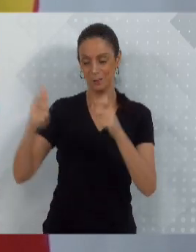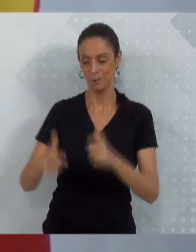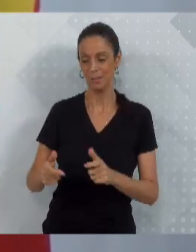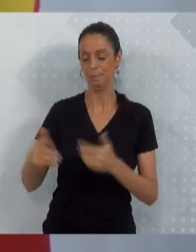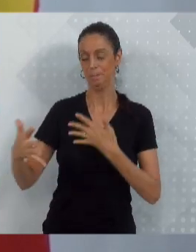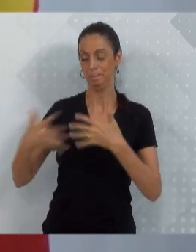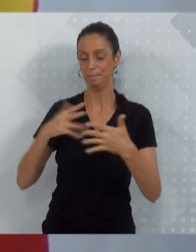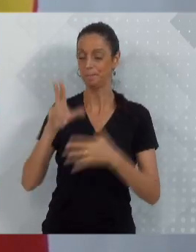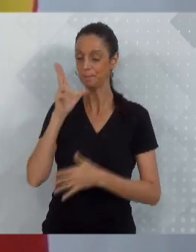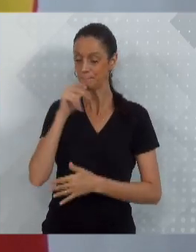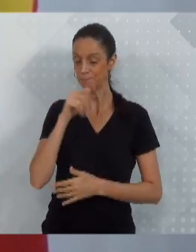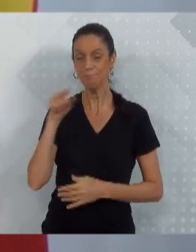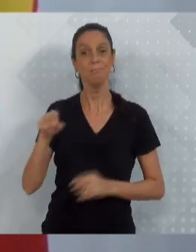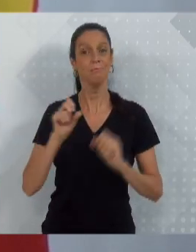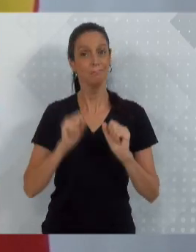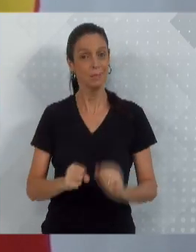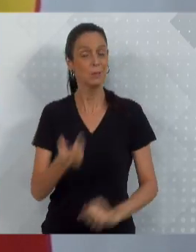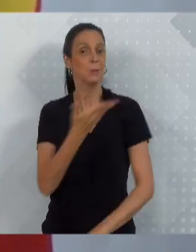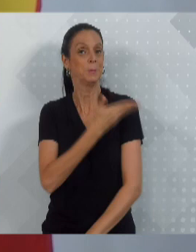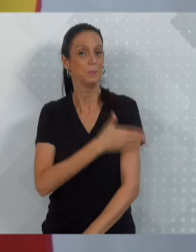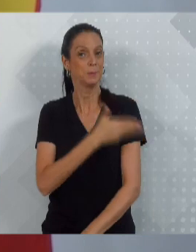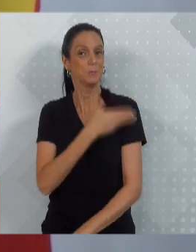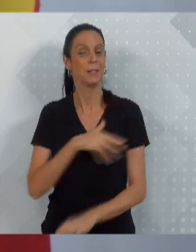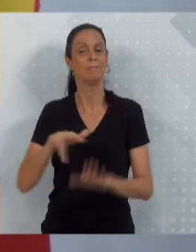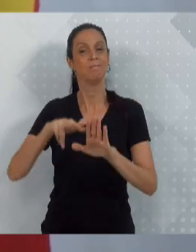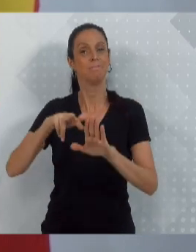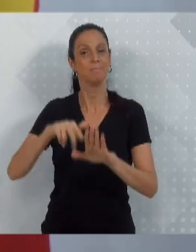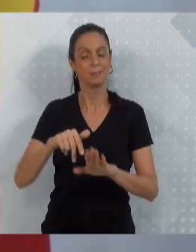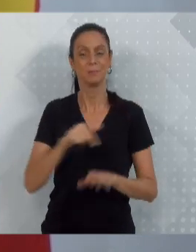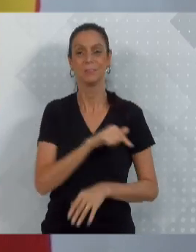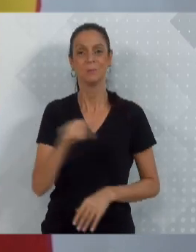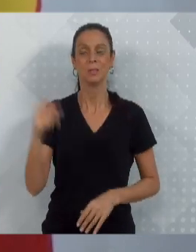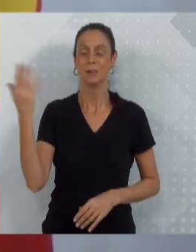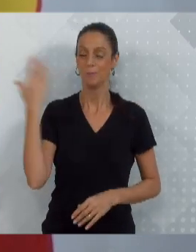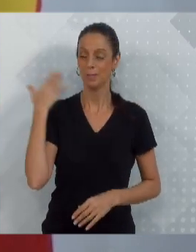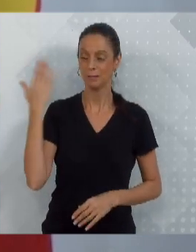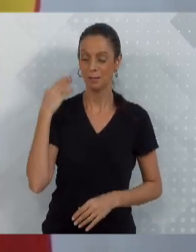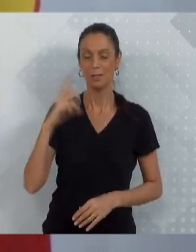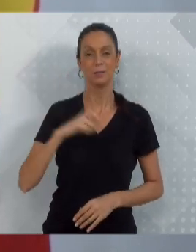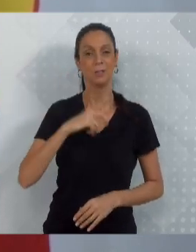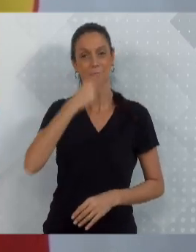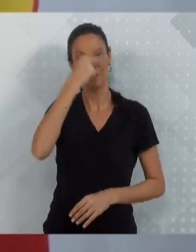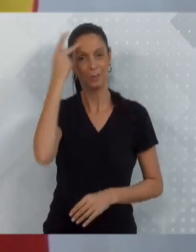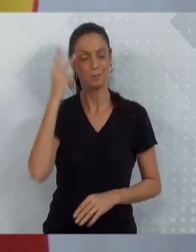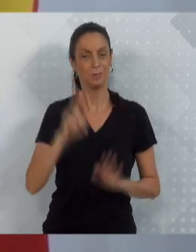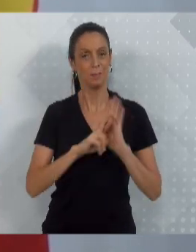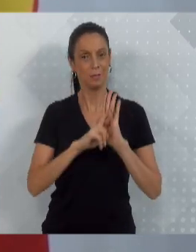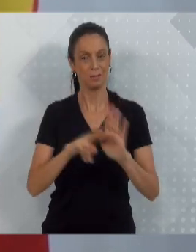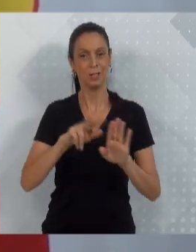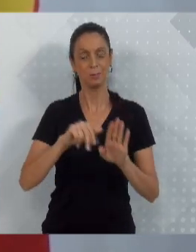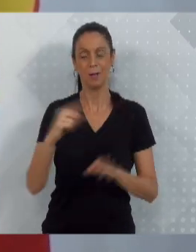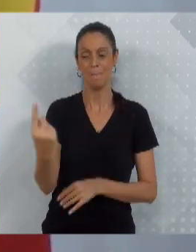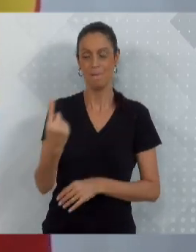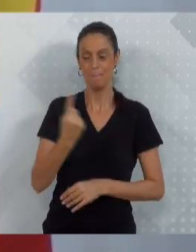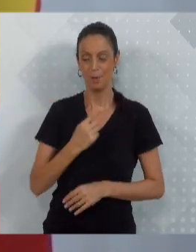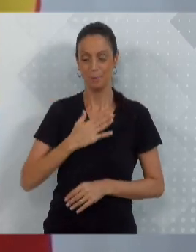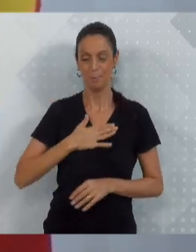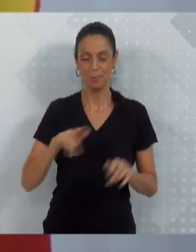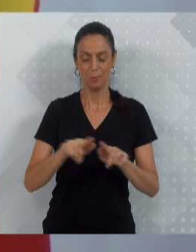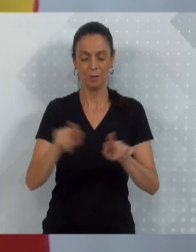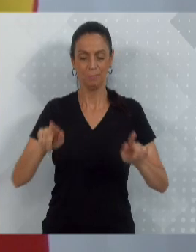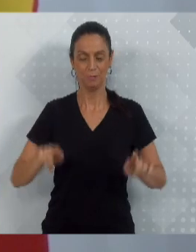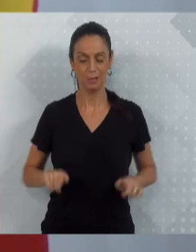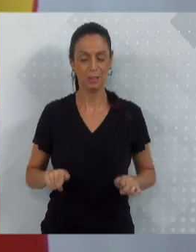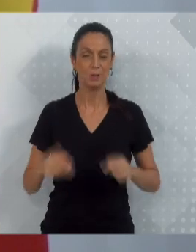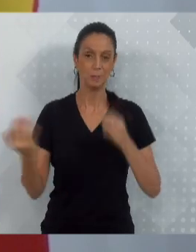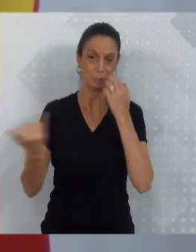que isso tivesse. E agora a gente recebeu uma demanda semana passada no nosso gabinete de alguns representantes, quando houve essa divulgação em